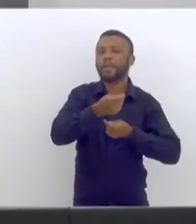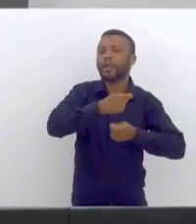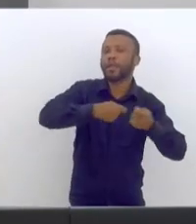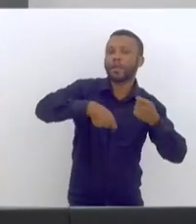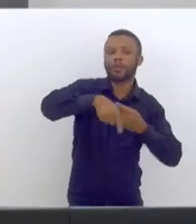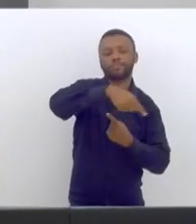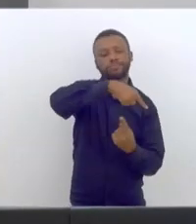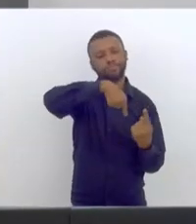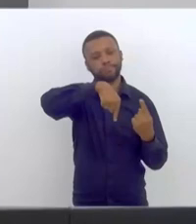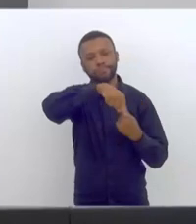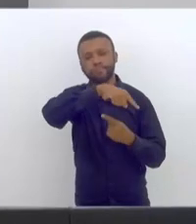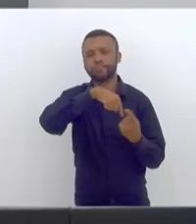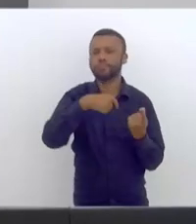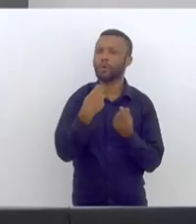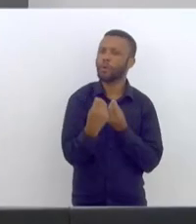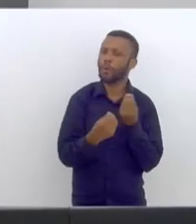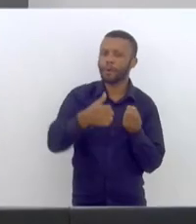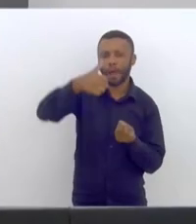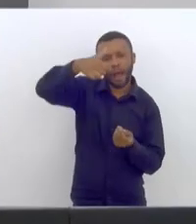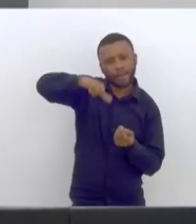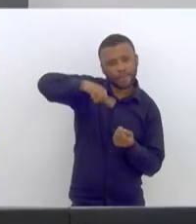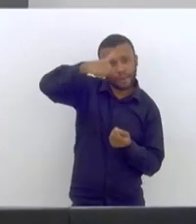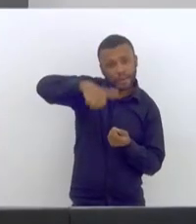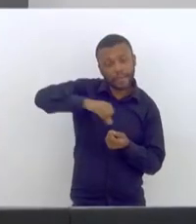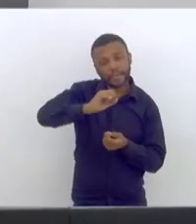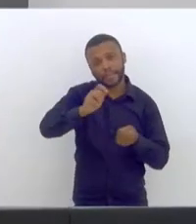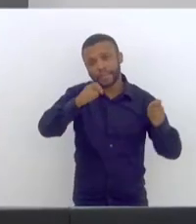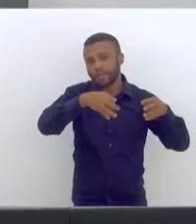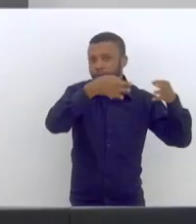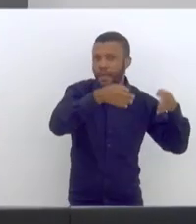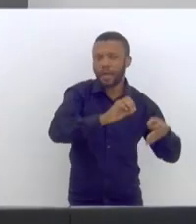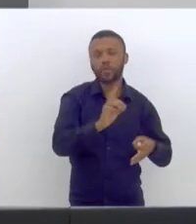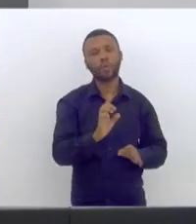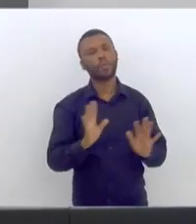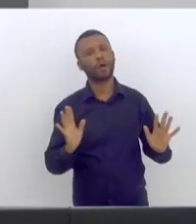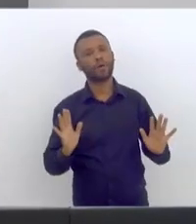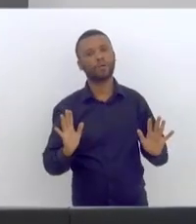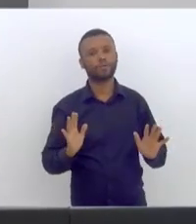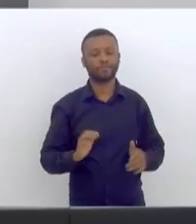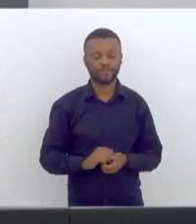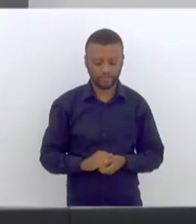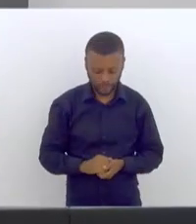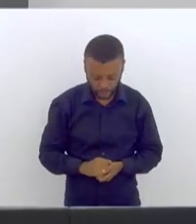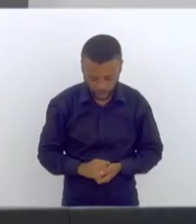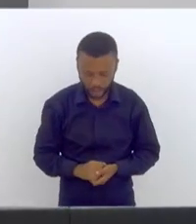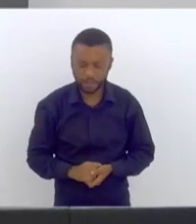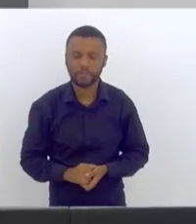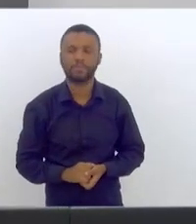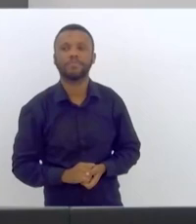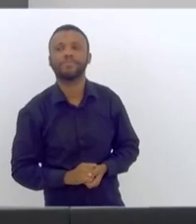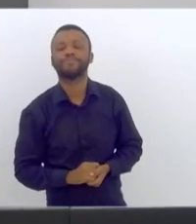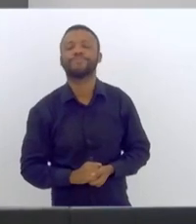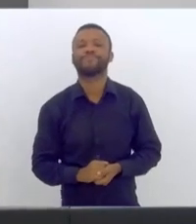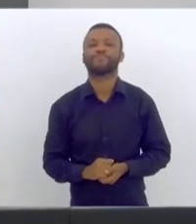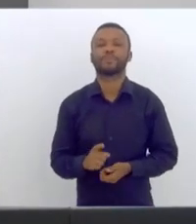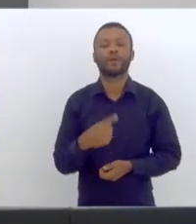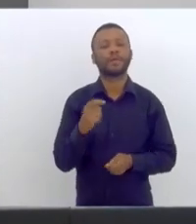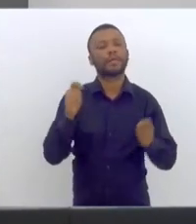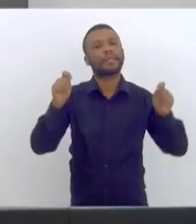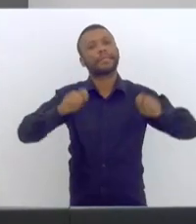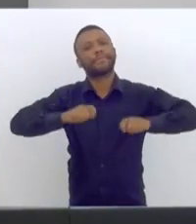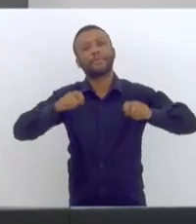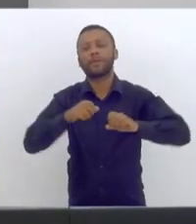como é que você mede esse negócio deu certo só com capital de giro então a gente deveria ter